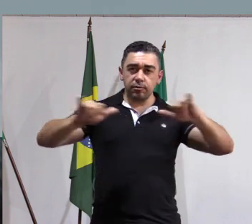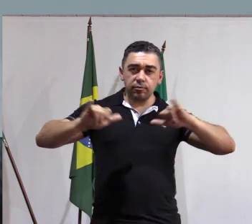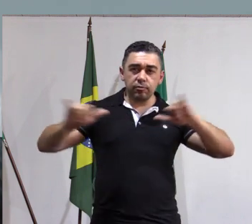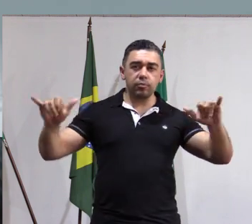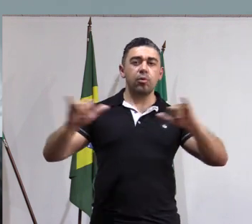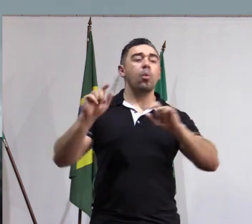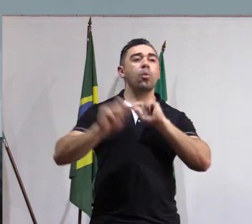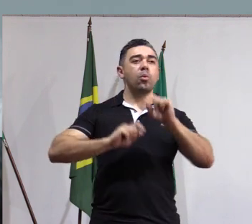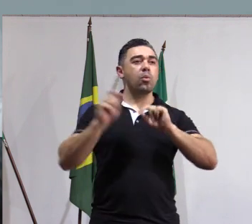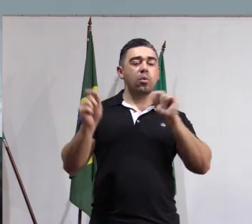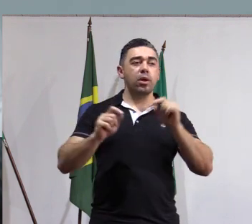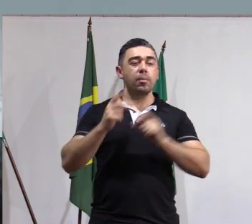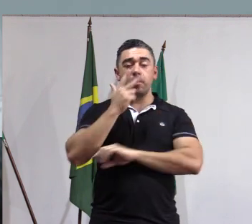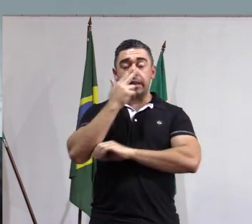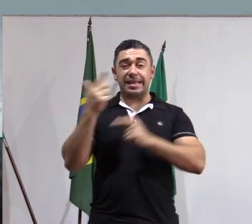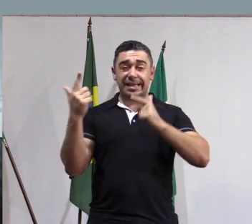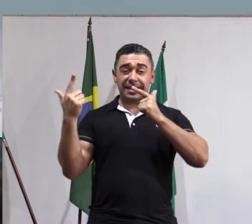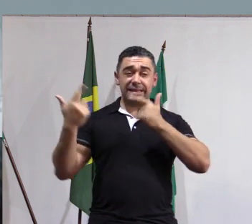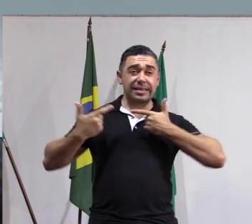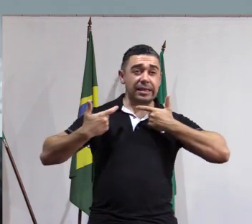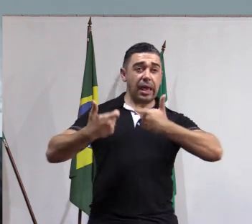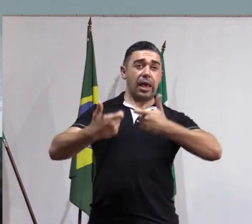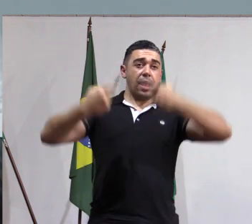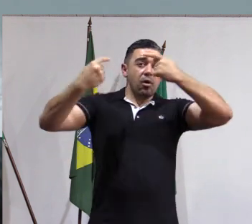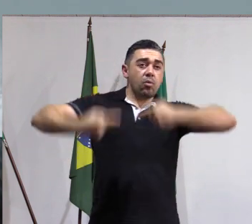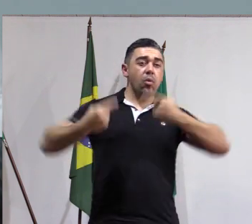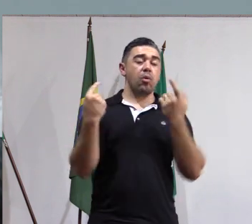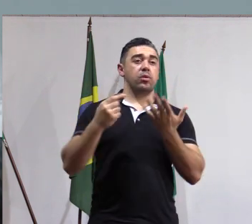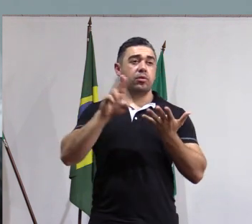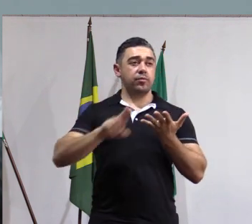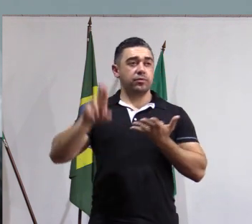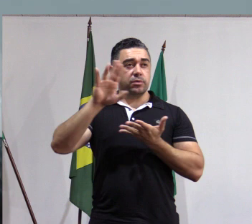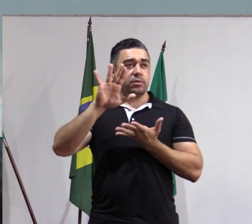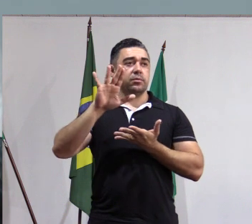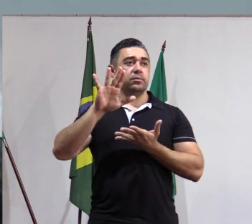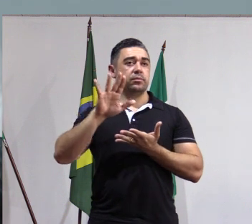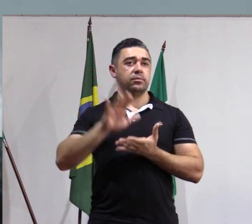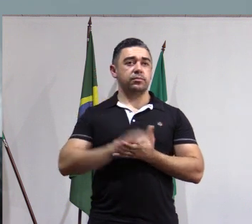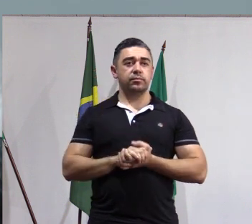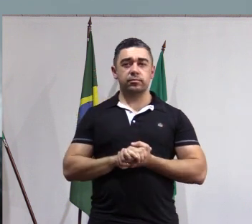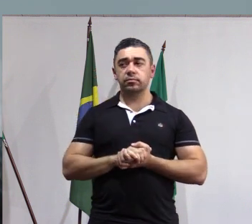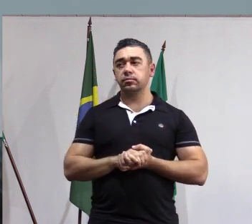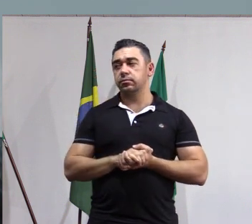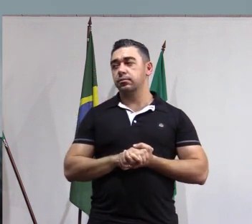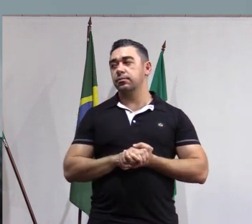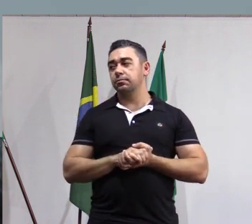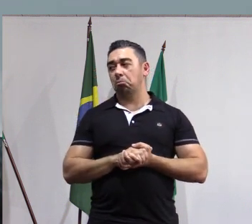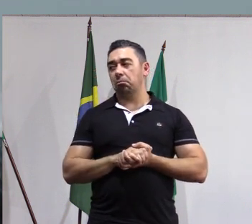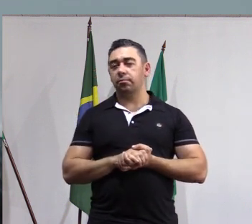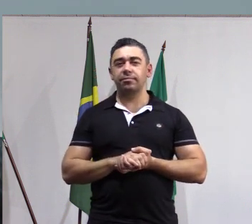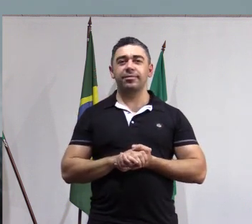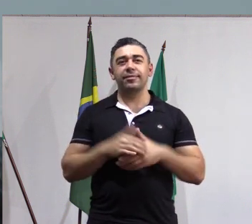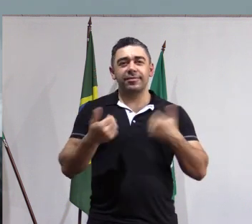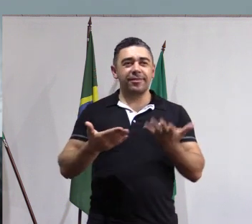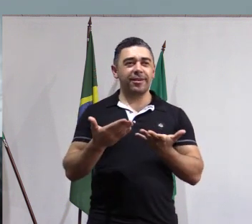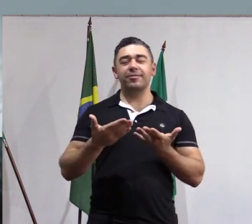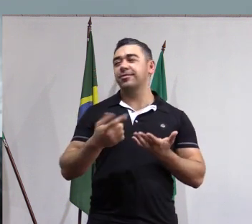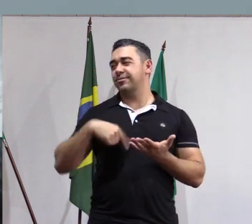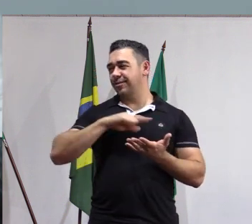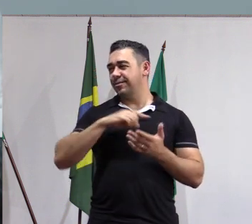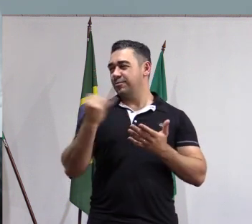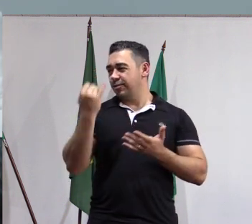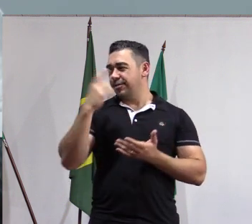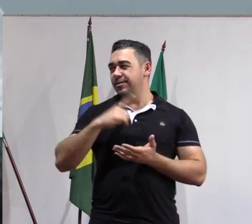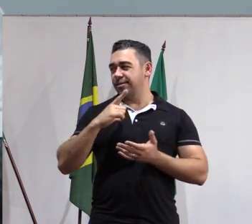guerra às universidades. Antes de ser eleito. Então, é importante que nós tenhamos essa